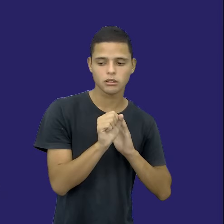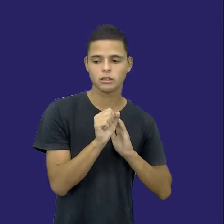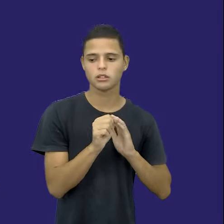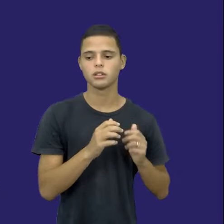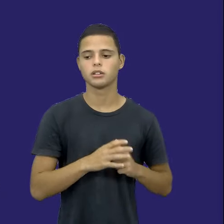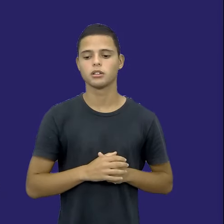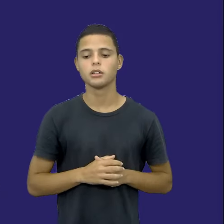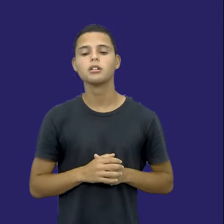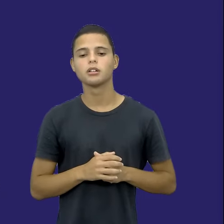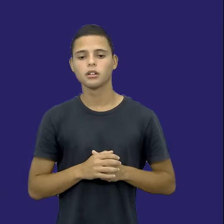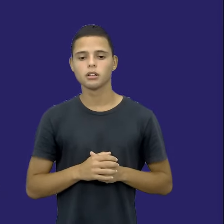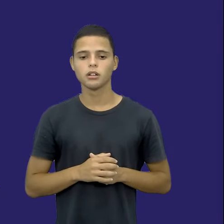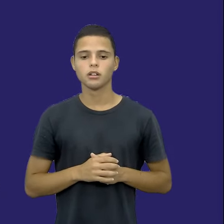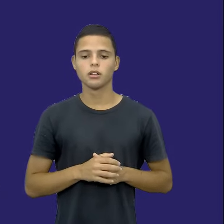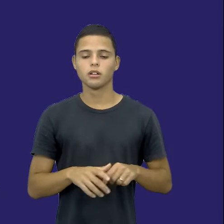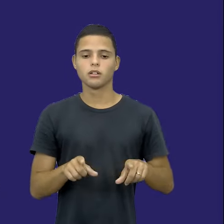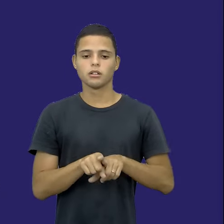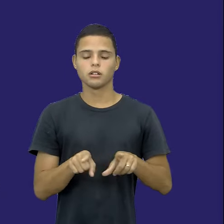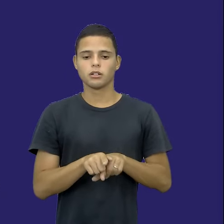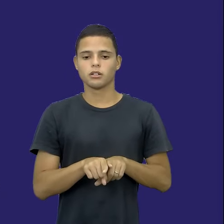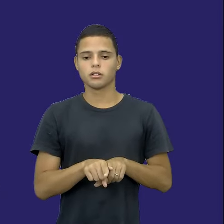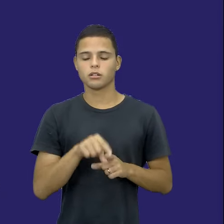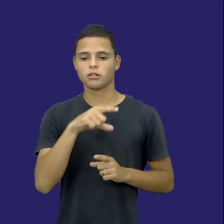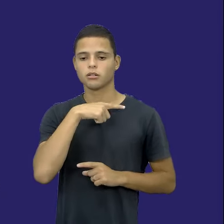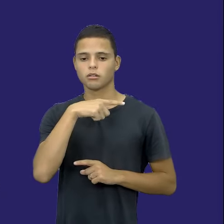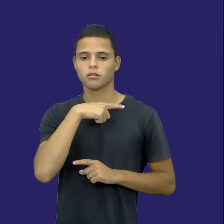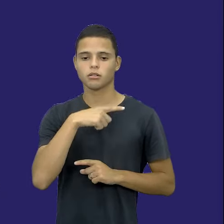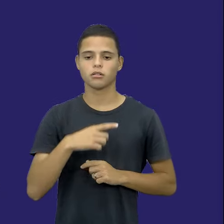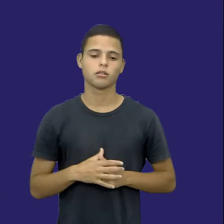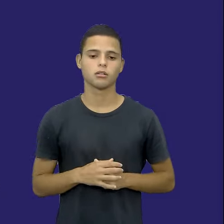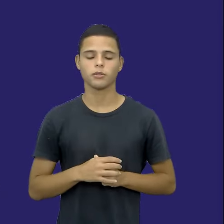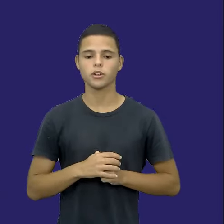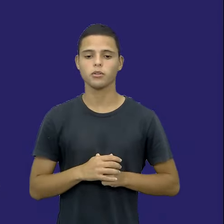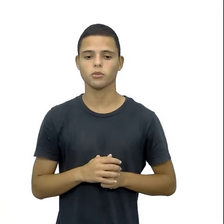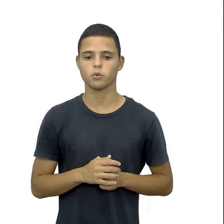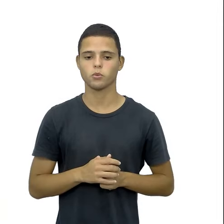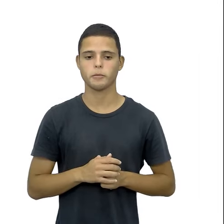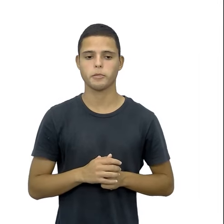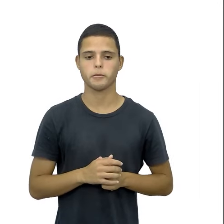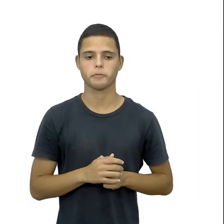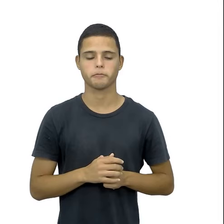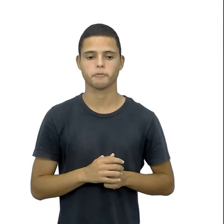um movimento, pensando aí no avanço e no sucesso dos estudantes.